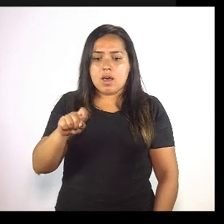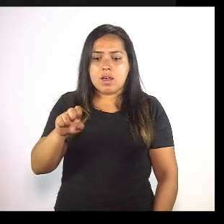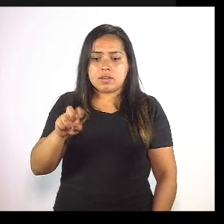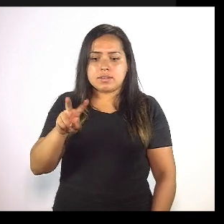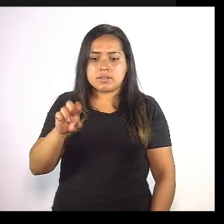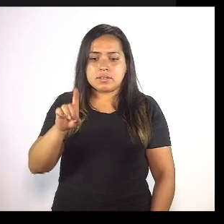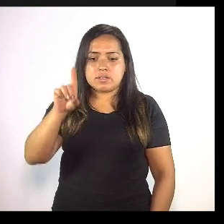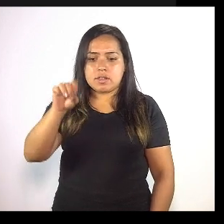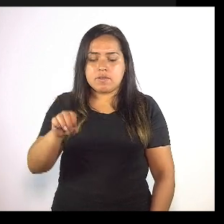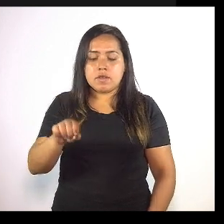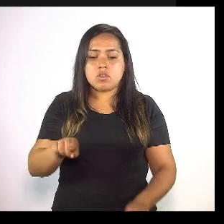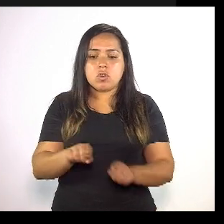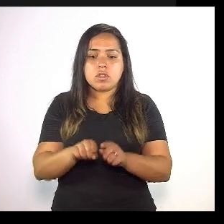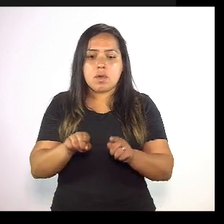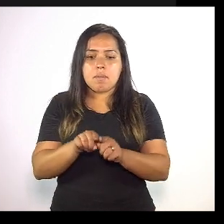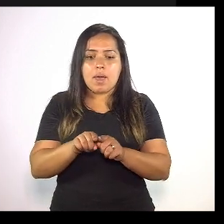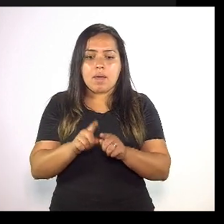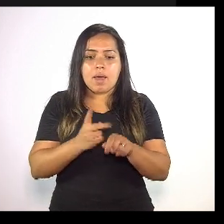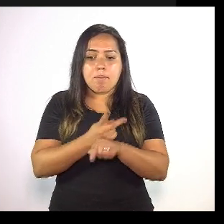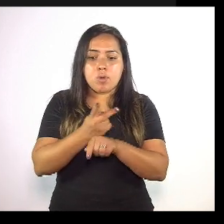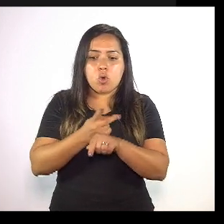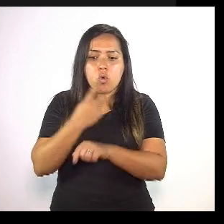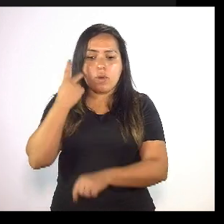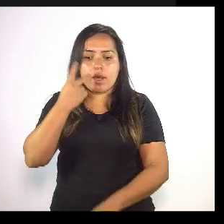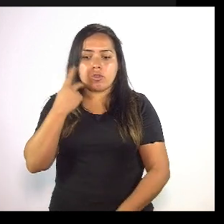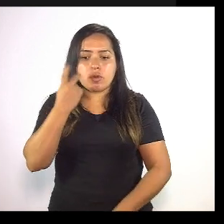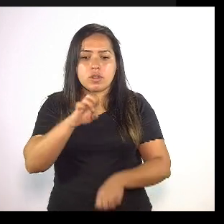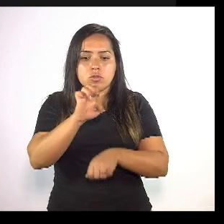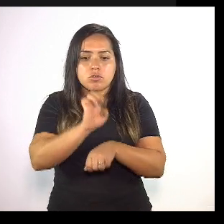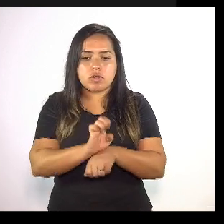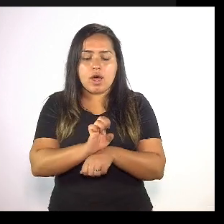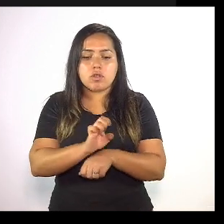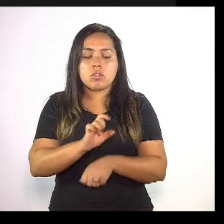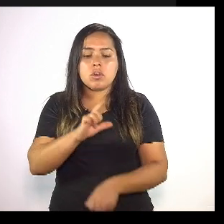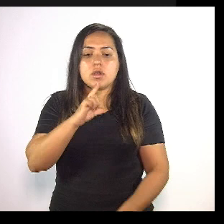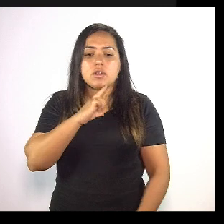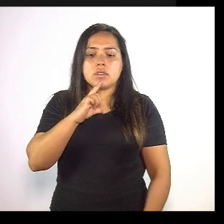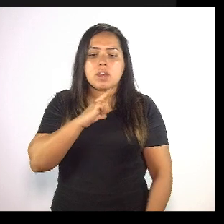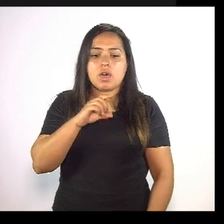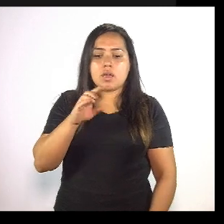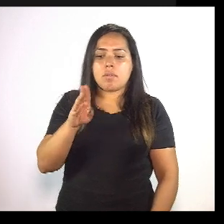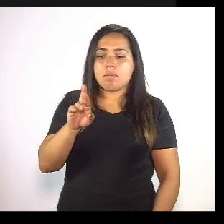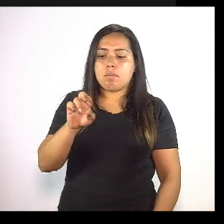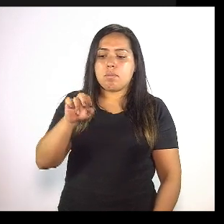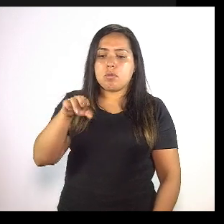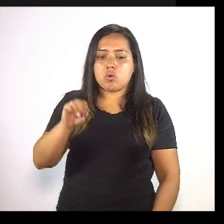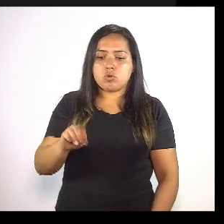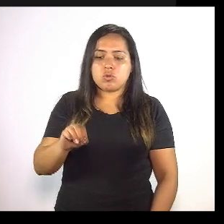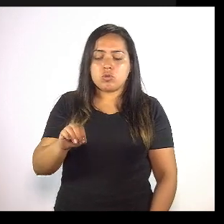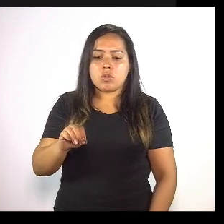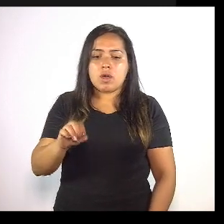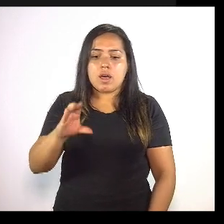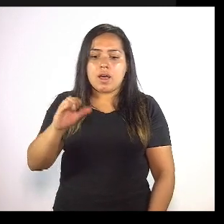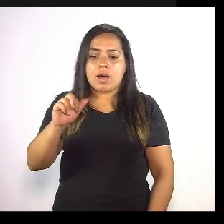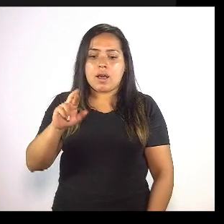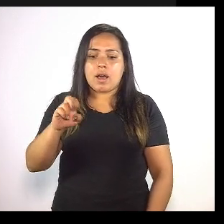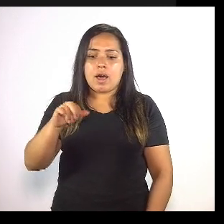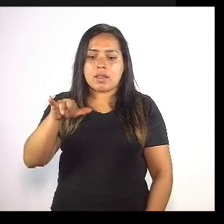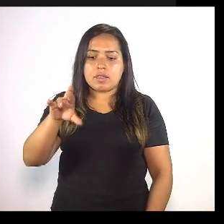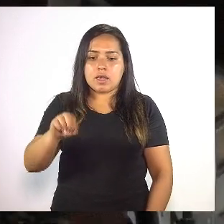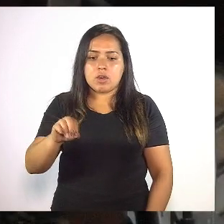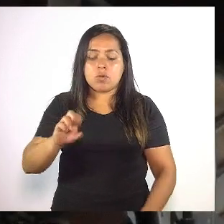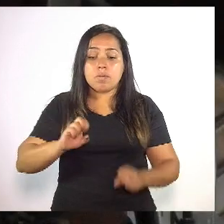Pela Procuradoria do Estado, doutor Bruno Razan Carneiro. Pela Defensoria Pública, doutora Maria